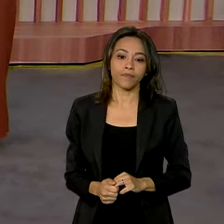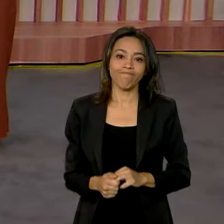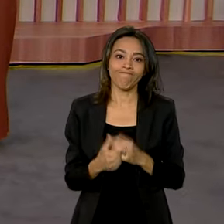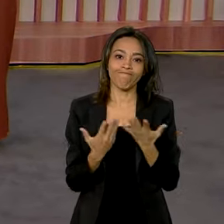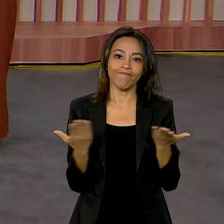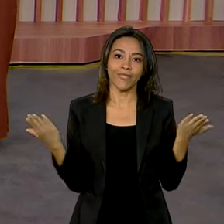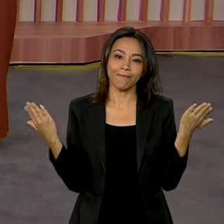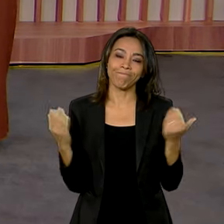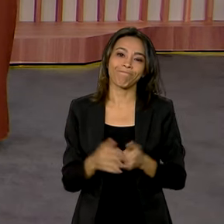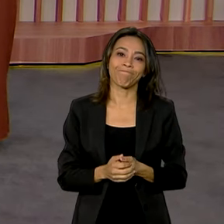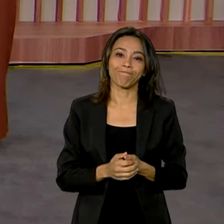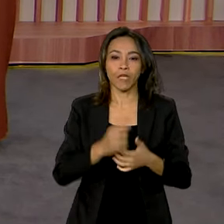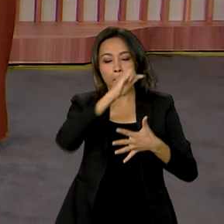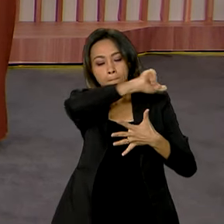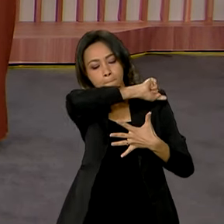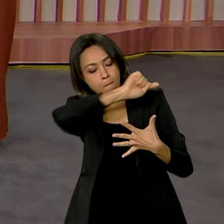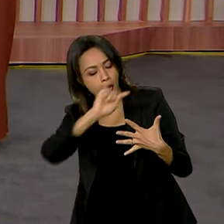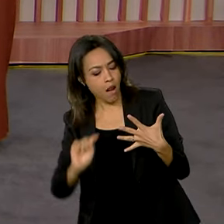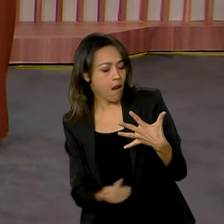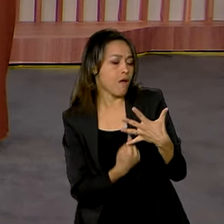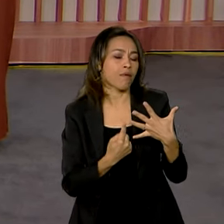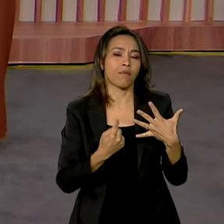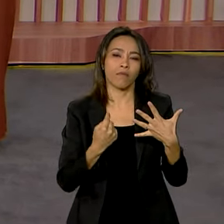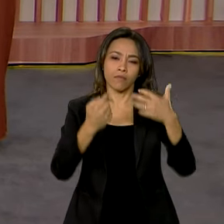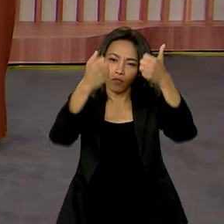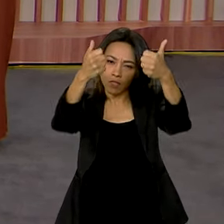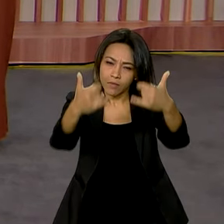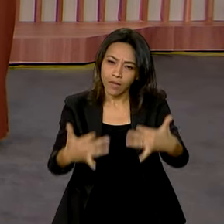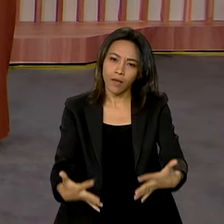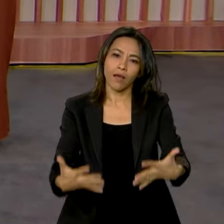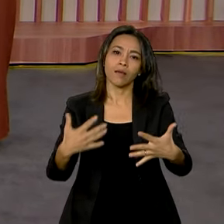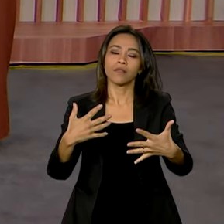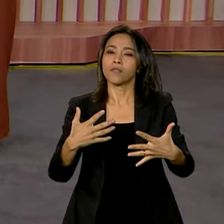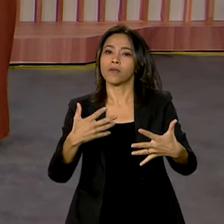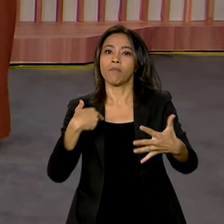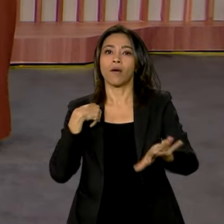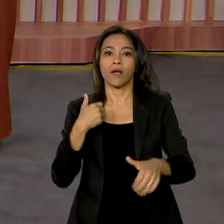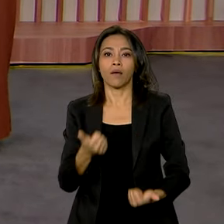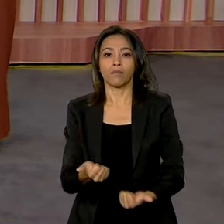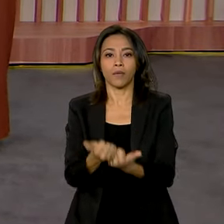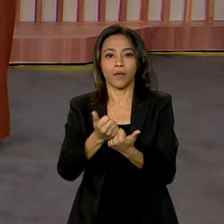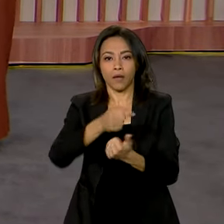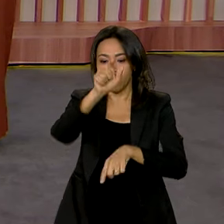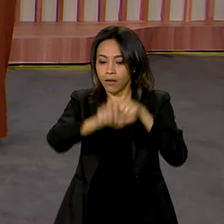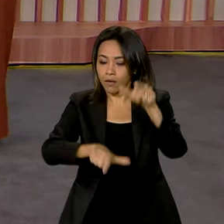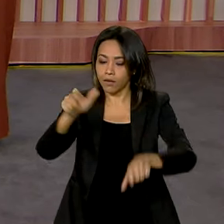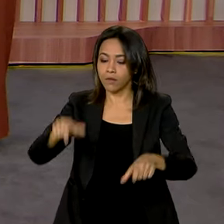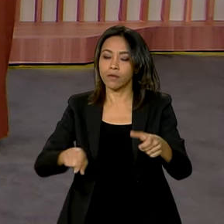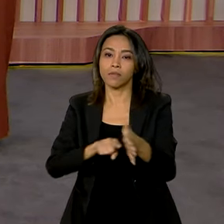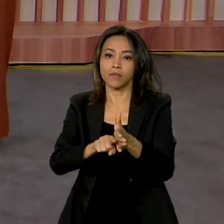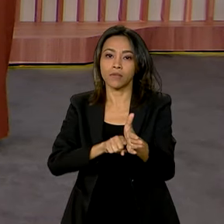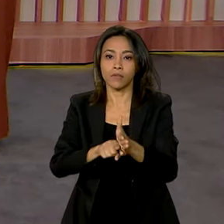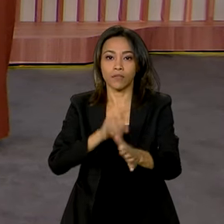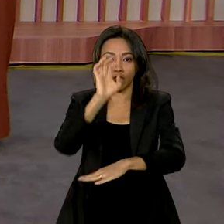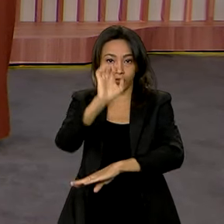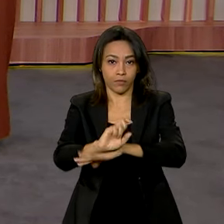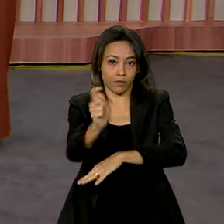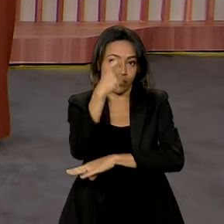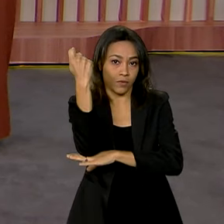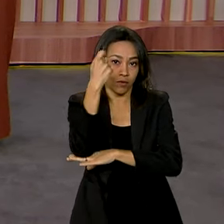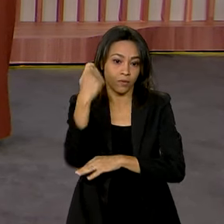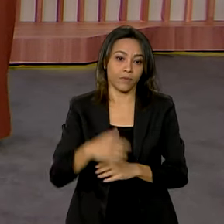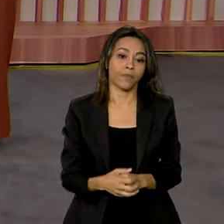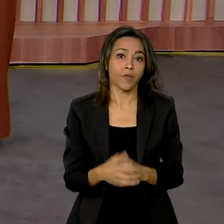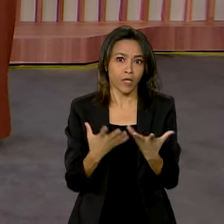aí, uma geralzona aí das ações que foram tomadas para socorrer os pesquisadores do Rio Grande do Sul. Muita coisa importante,